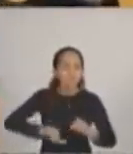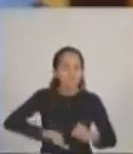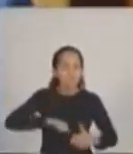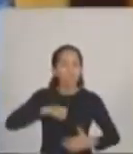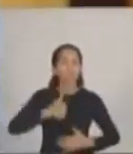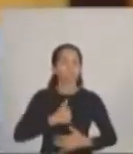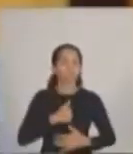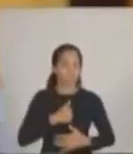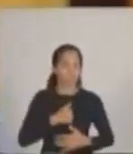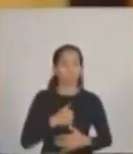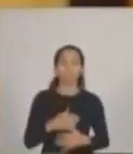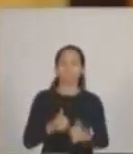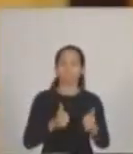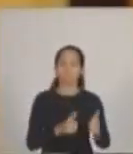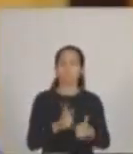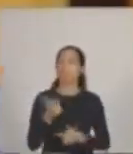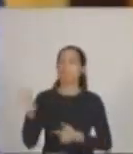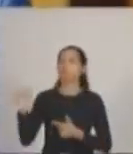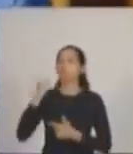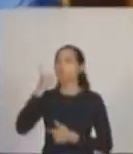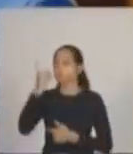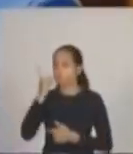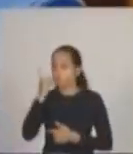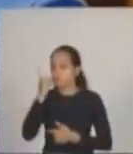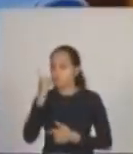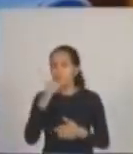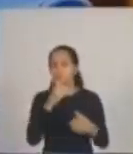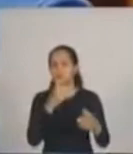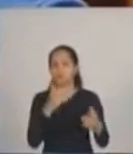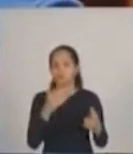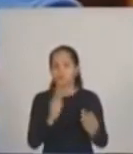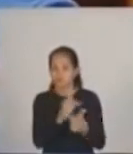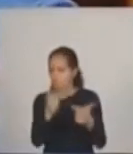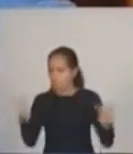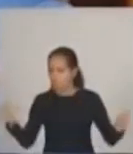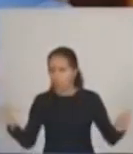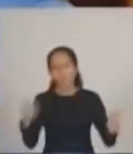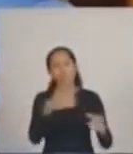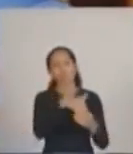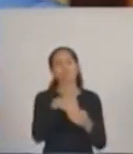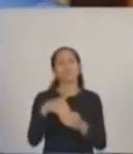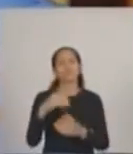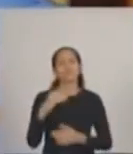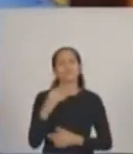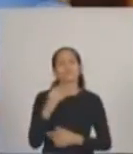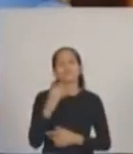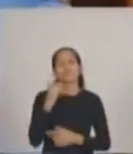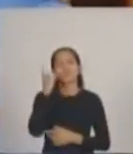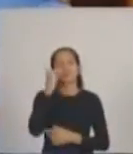Mais algum deputado? Não havendo, eu vou colher os votos na Comissão de Justiça. Com o voto, deputado Bandinho Leite.